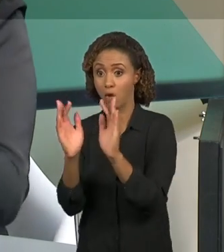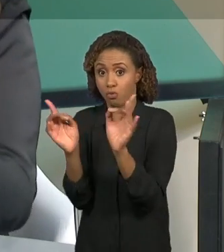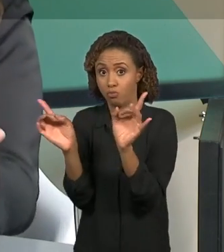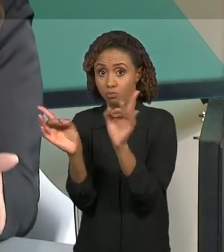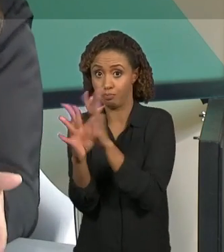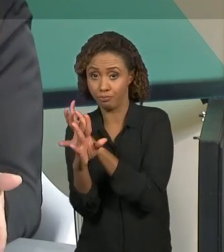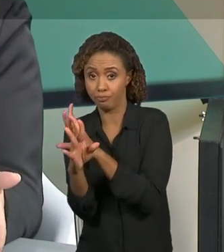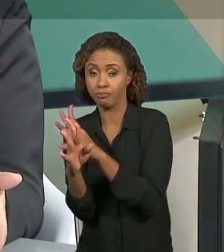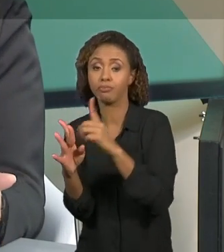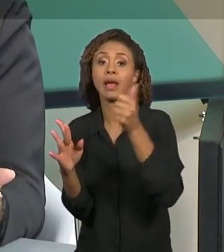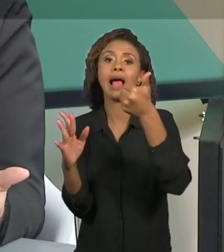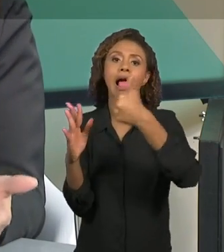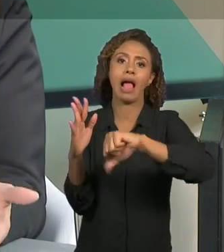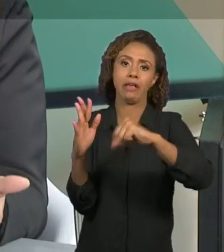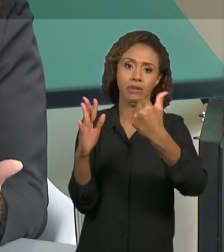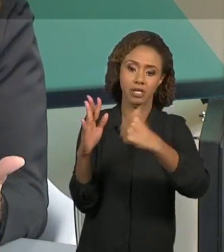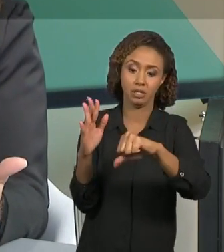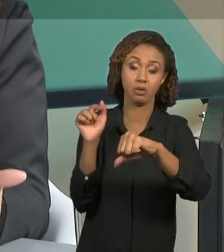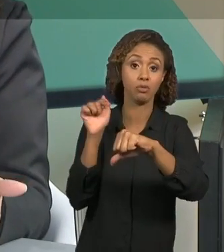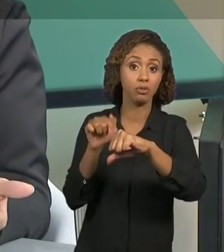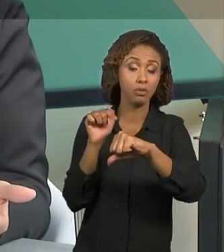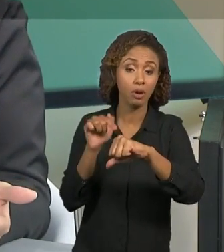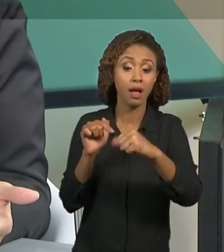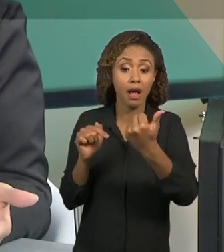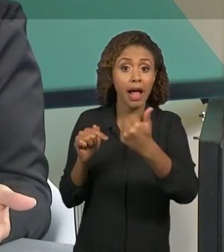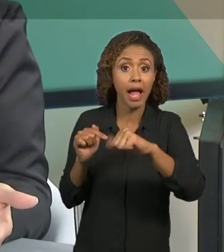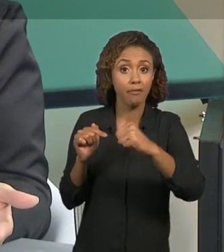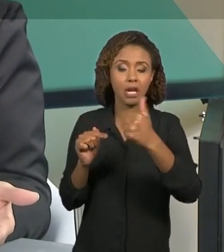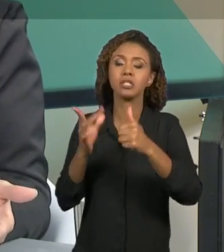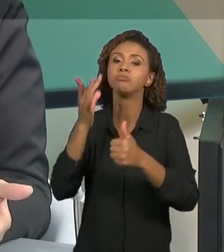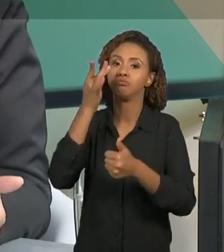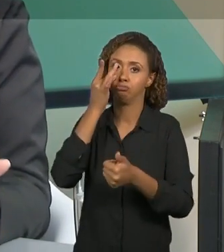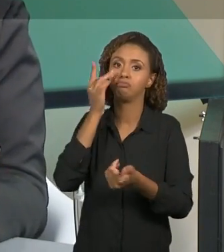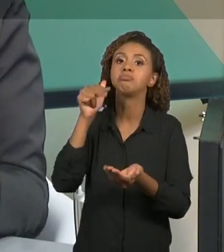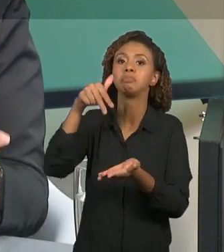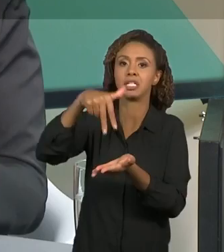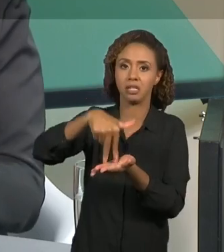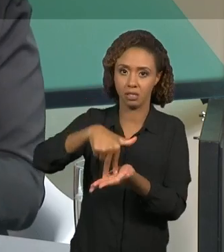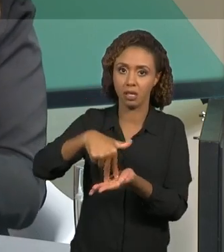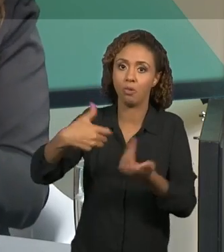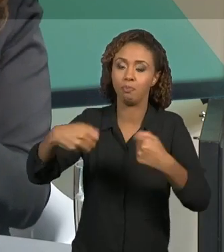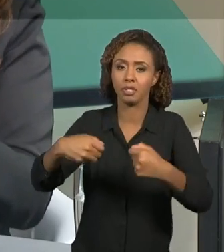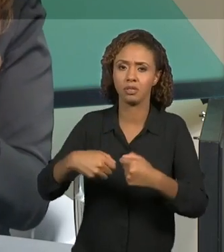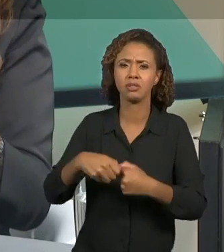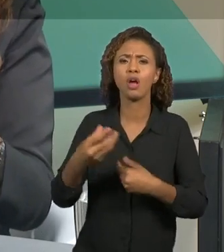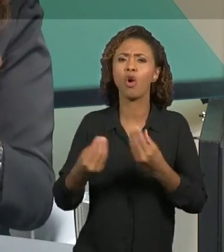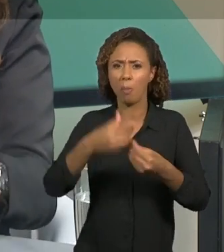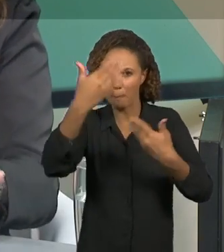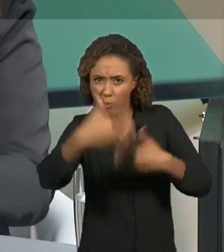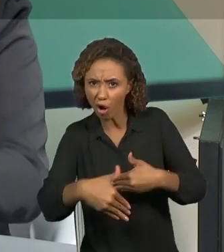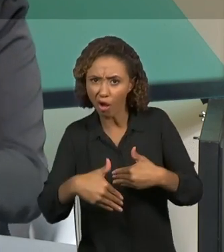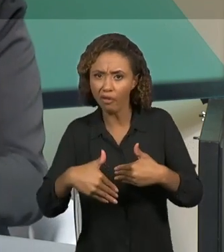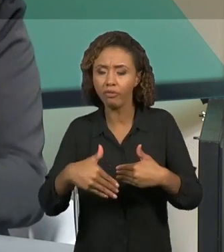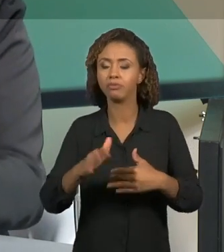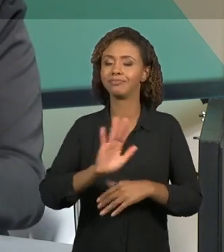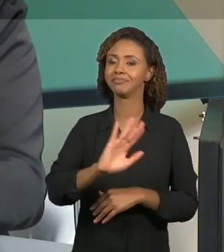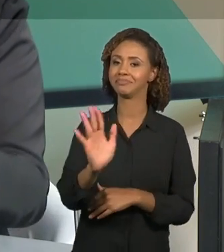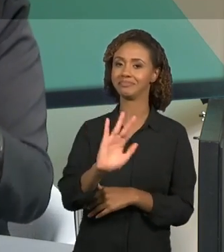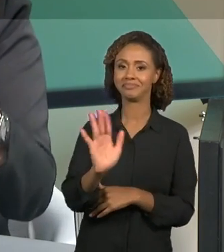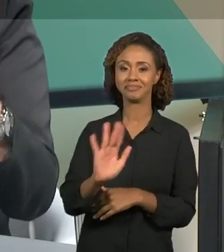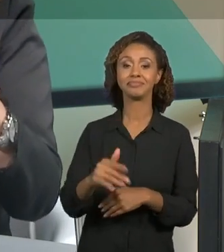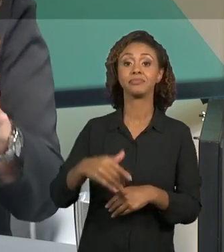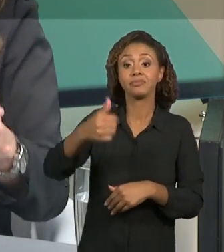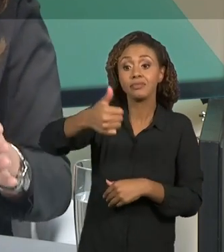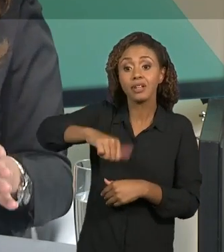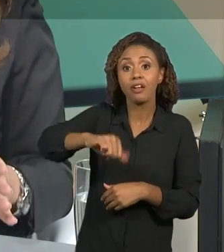você vai ter uma variação e aí avaliação ela é presencial tá como que essa variação é uma prova que eu tenho que ir não há